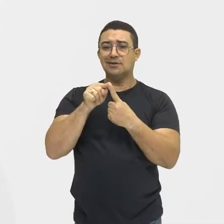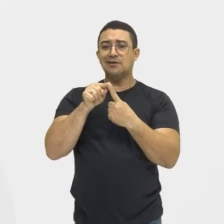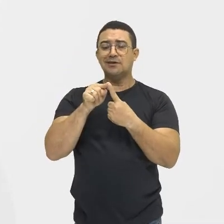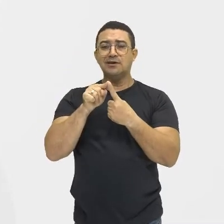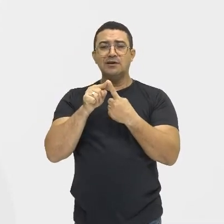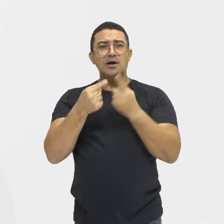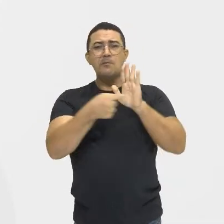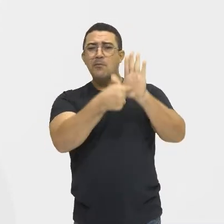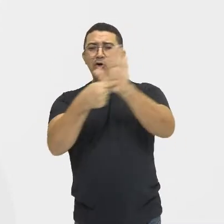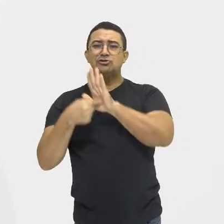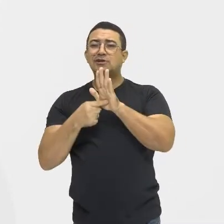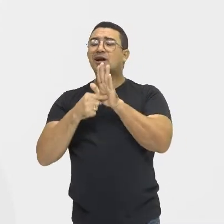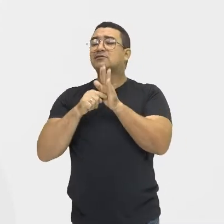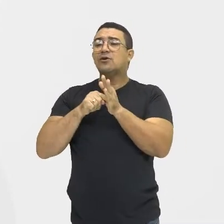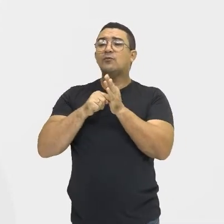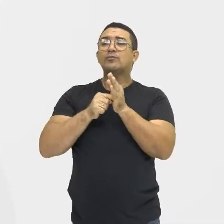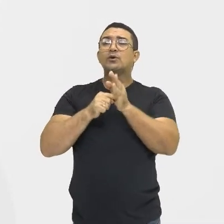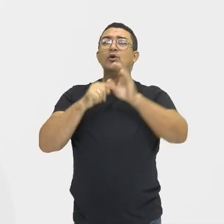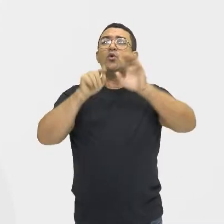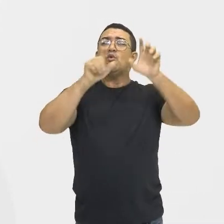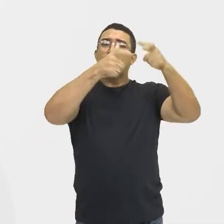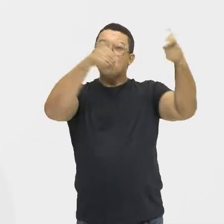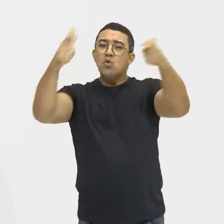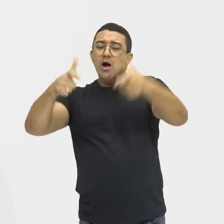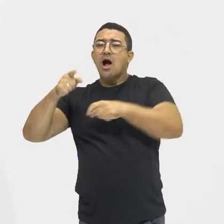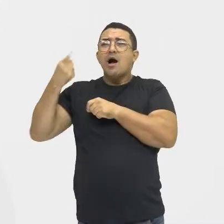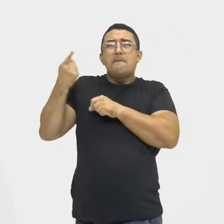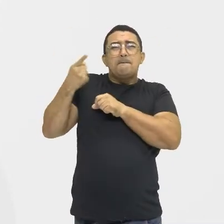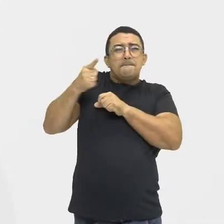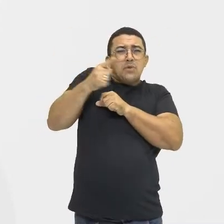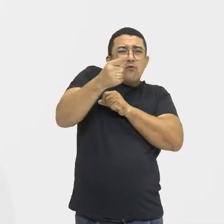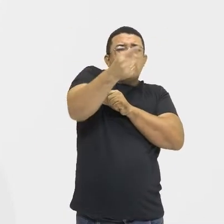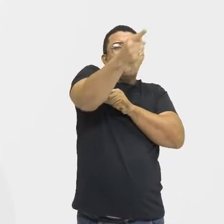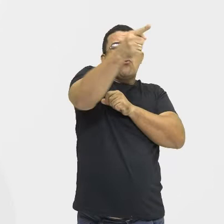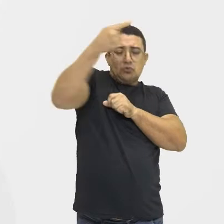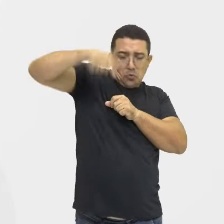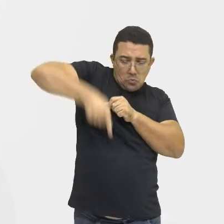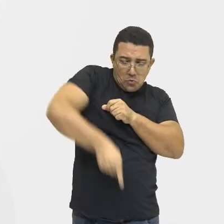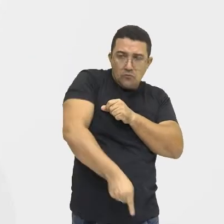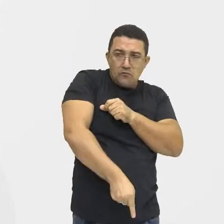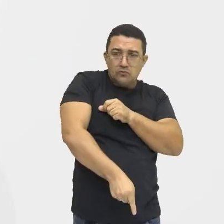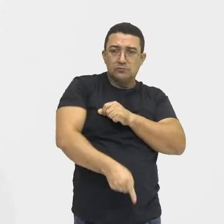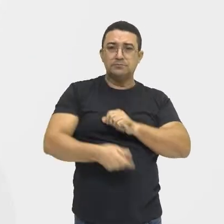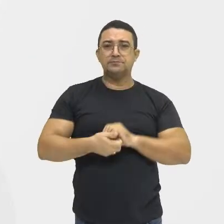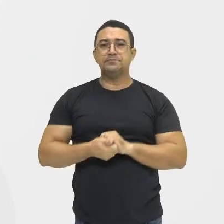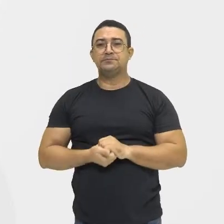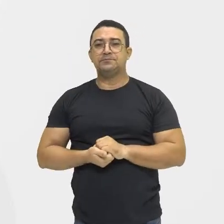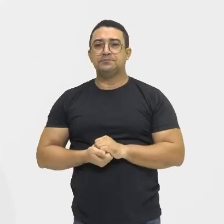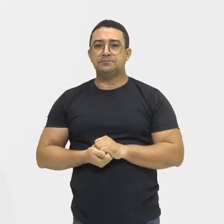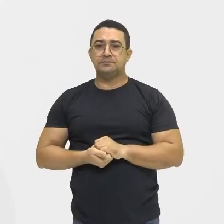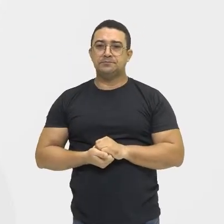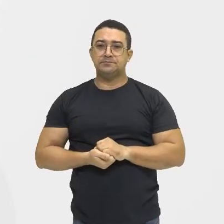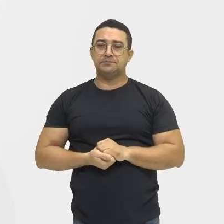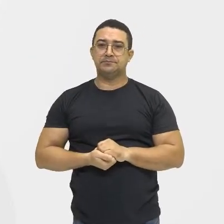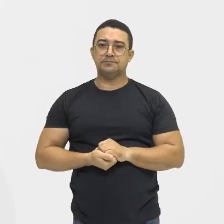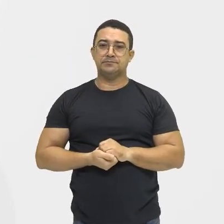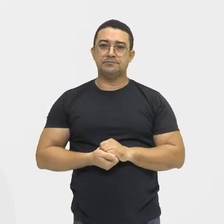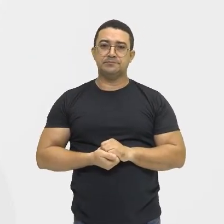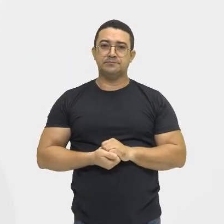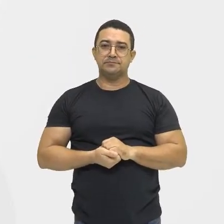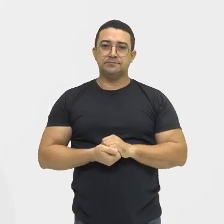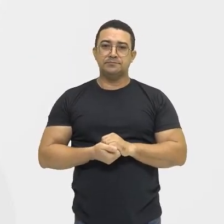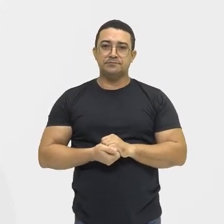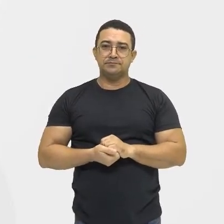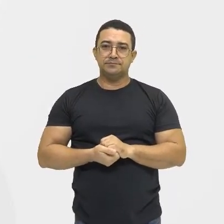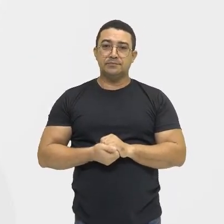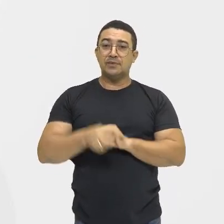de profundidade, dando continuidade ao nosso texto, certo? Então, realista,